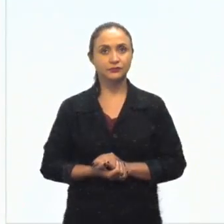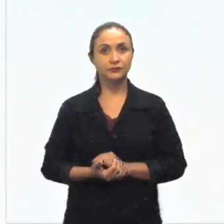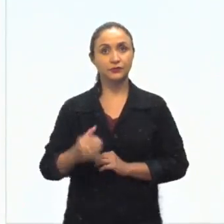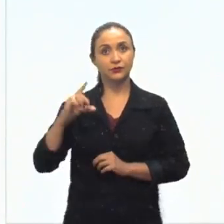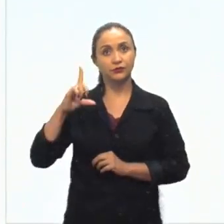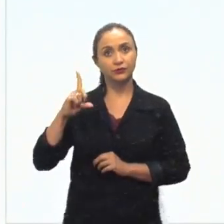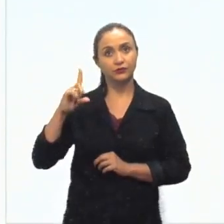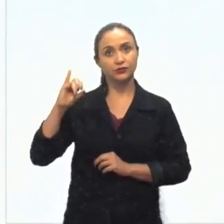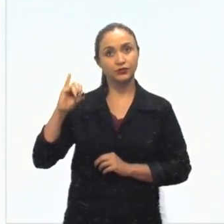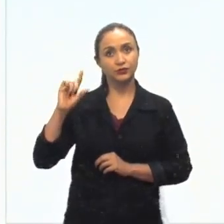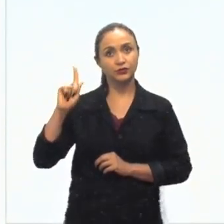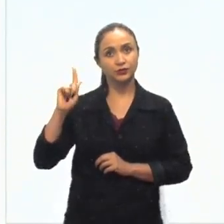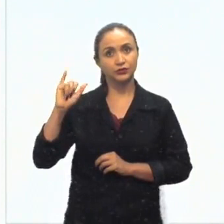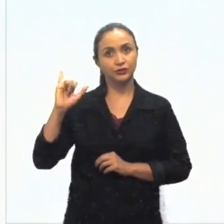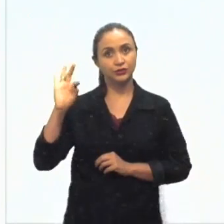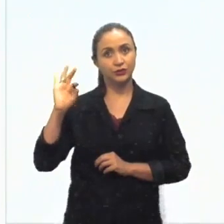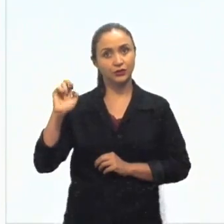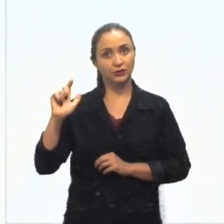digital.